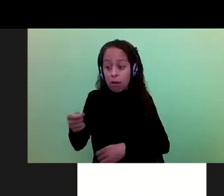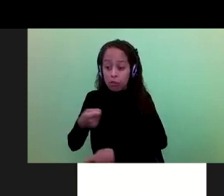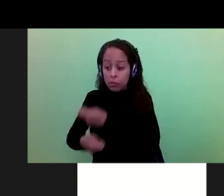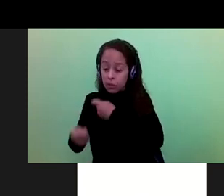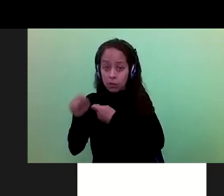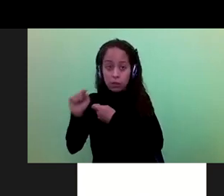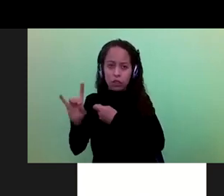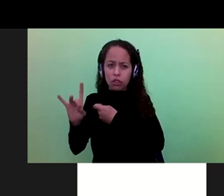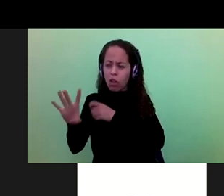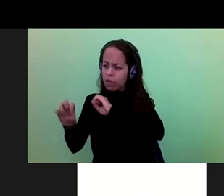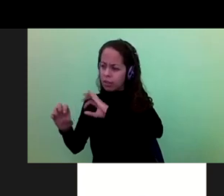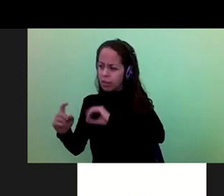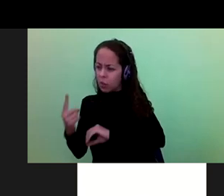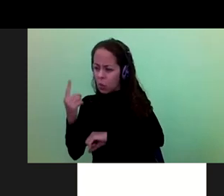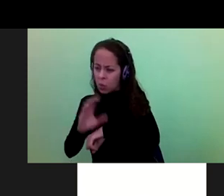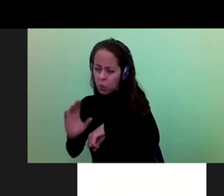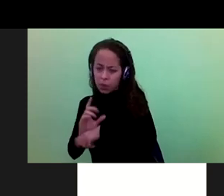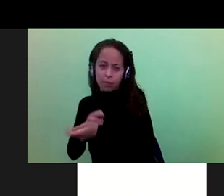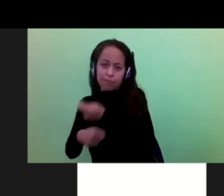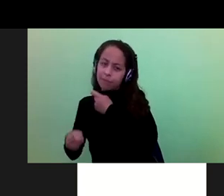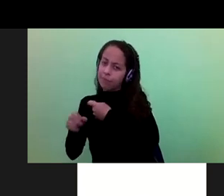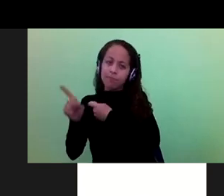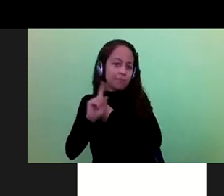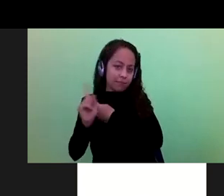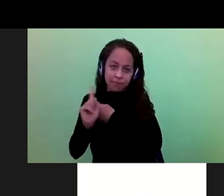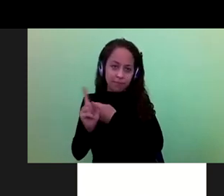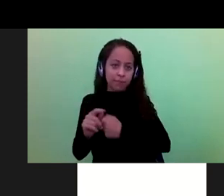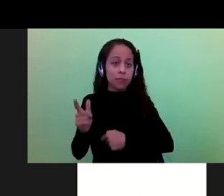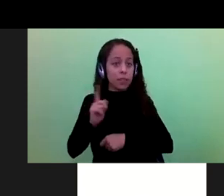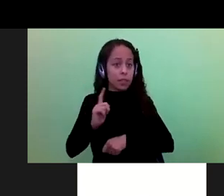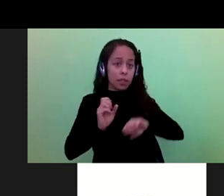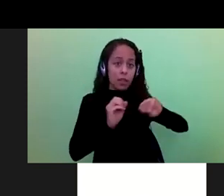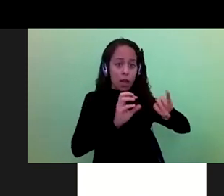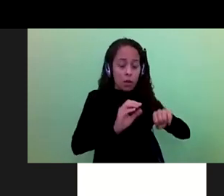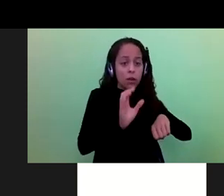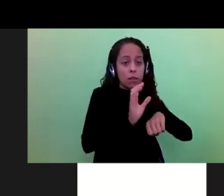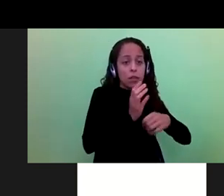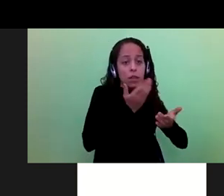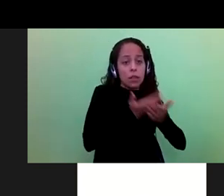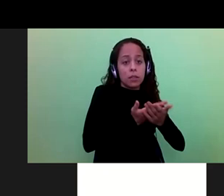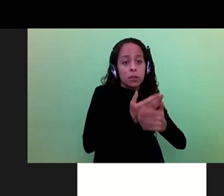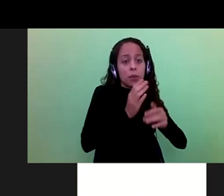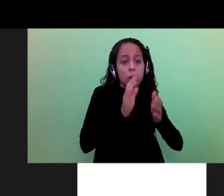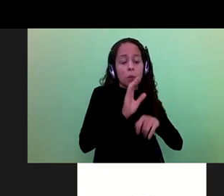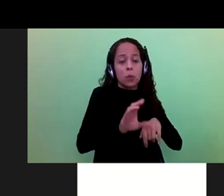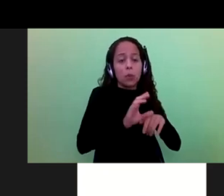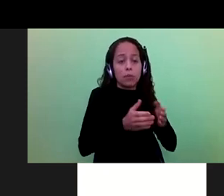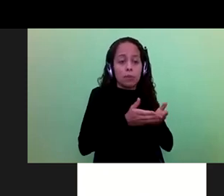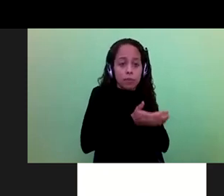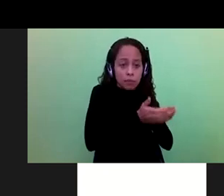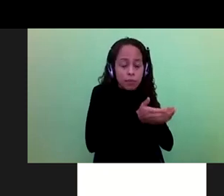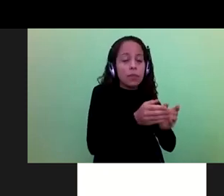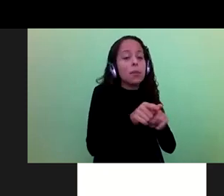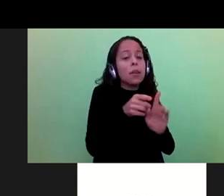dão aula só para o curso de administração. Eles dão aula também no curso de portos, dão aula também no curso de